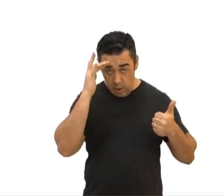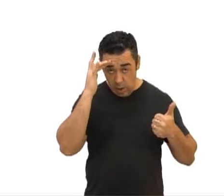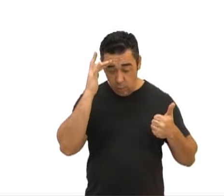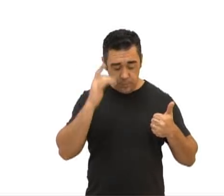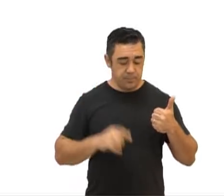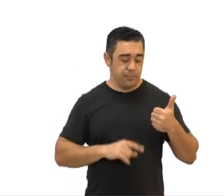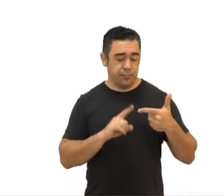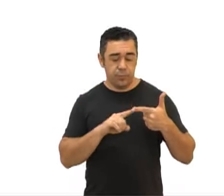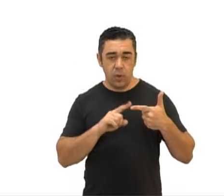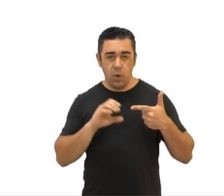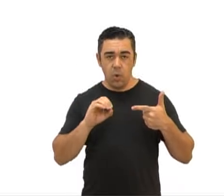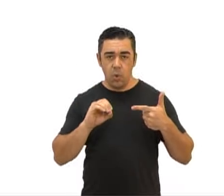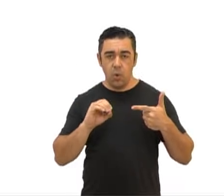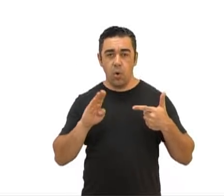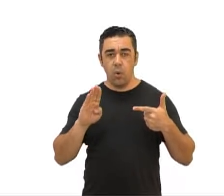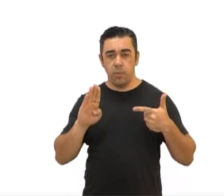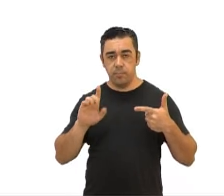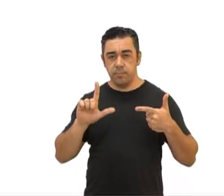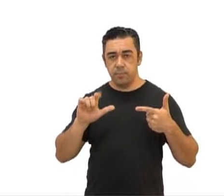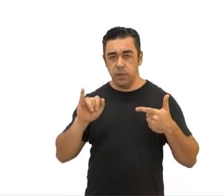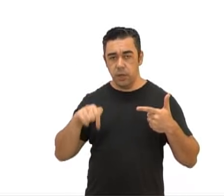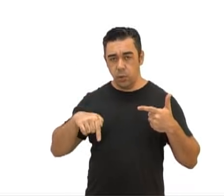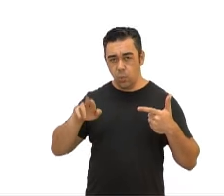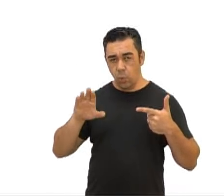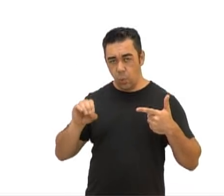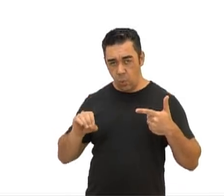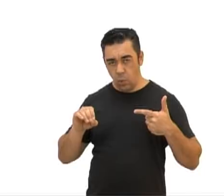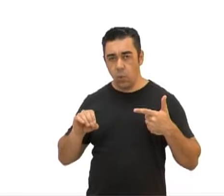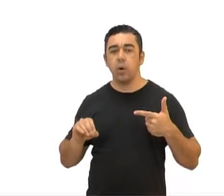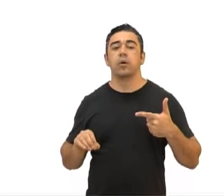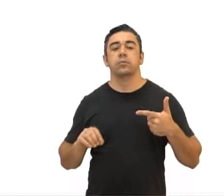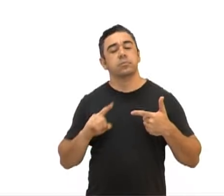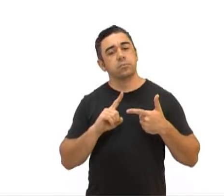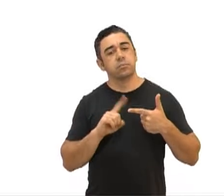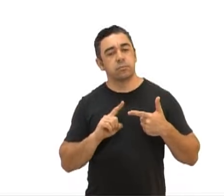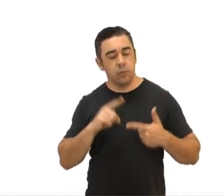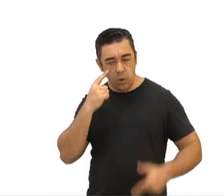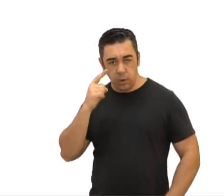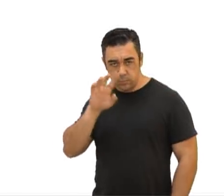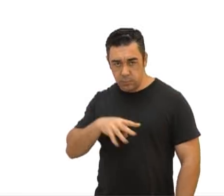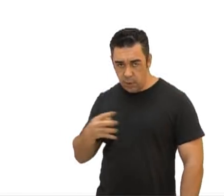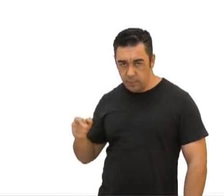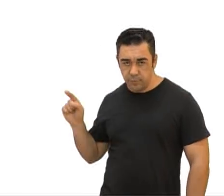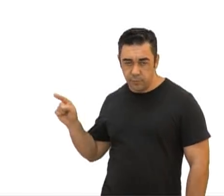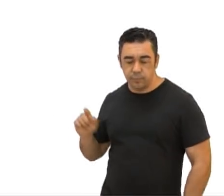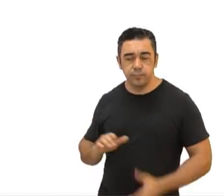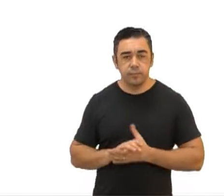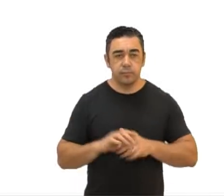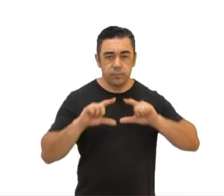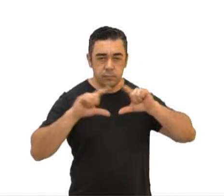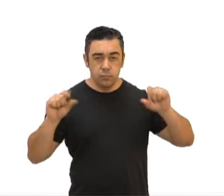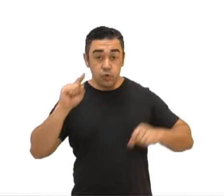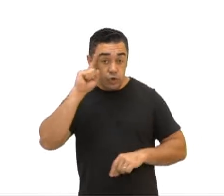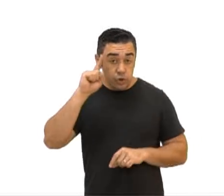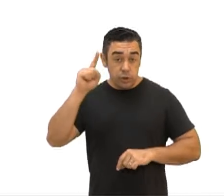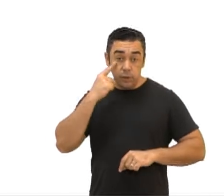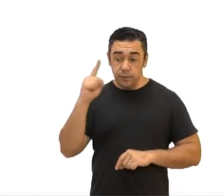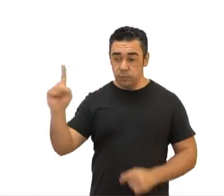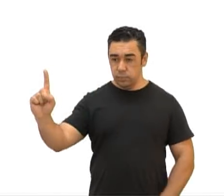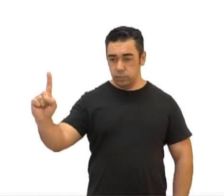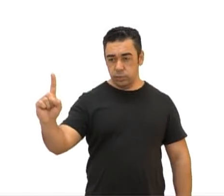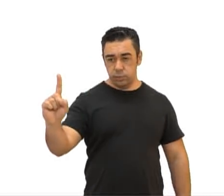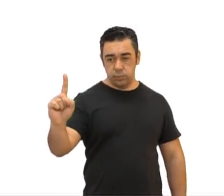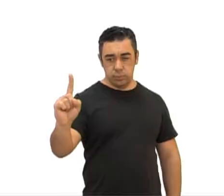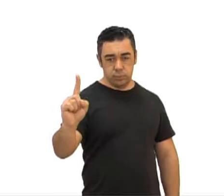reto, se ele é oblíquo átono ou se ele é oblíquo tônico. Ok? O fragmento está lá. Ó. Um dia, Aladim viu passar a filha